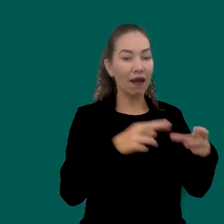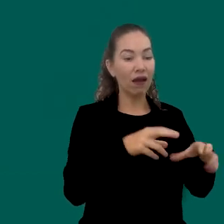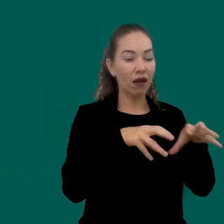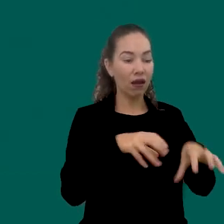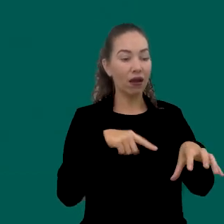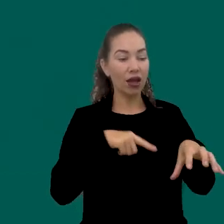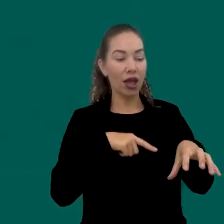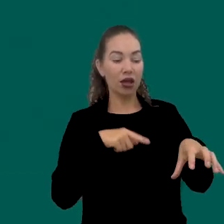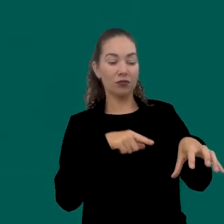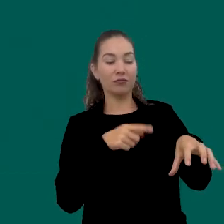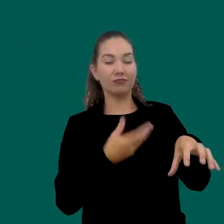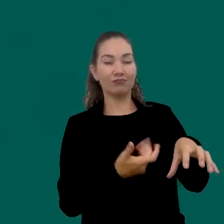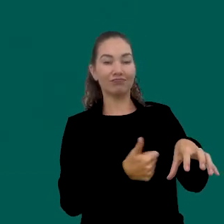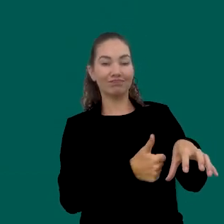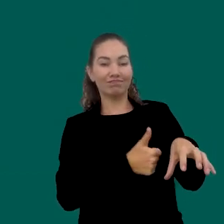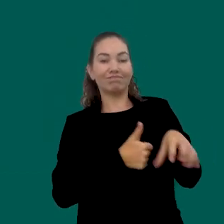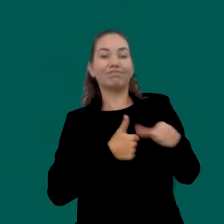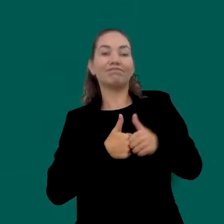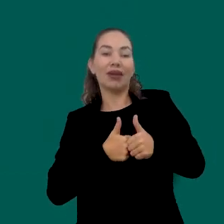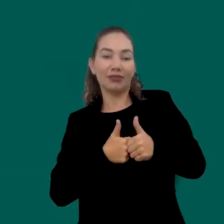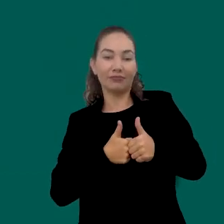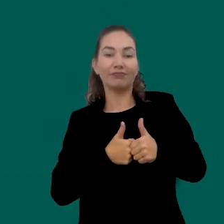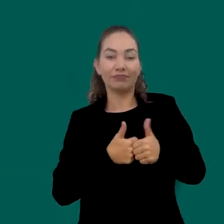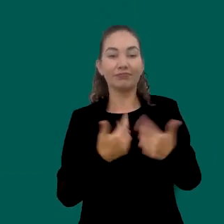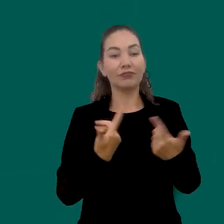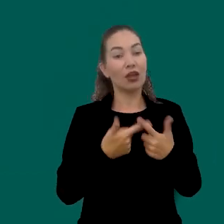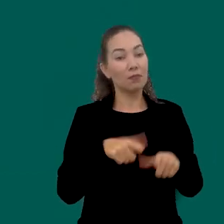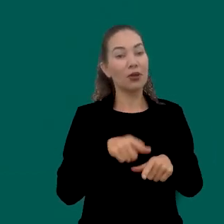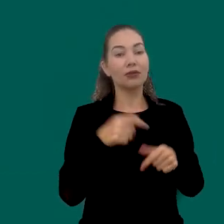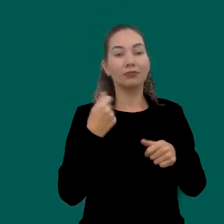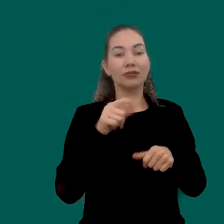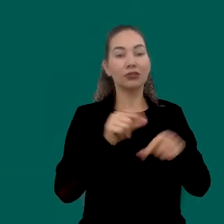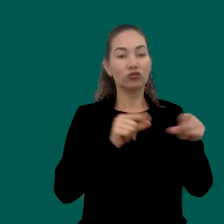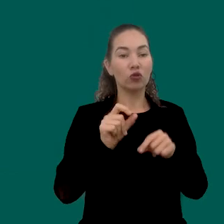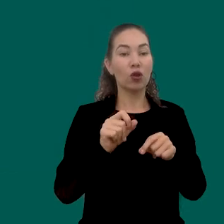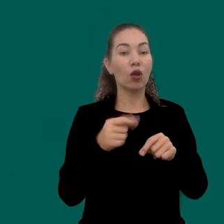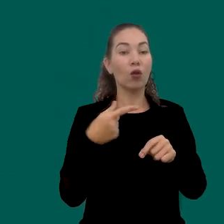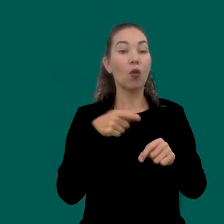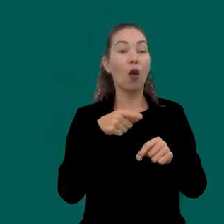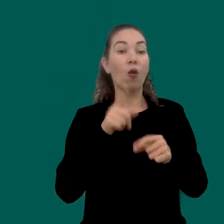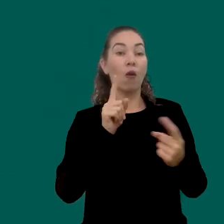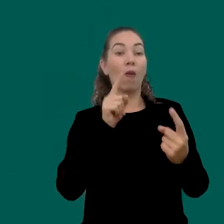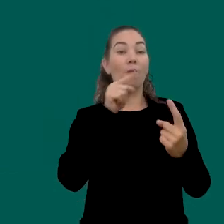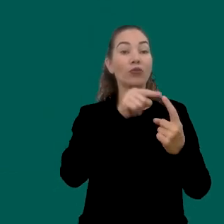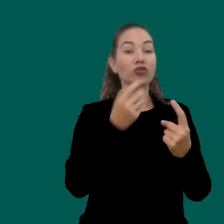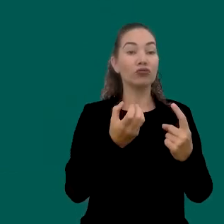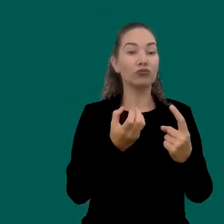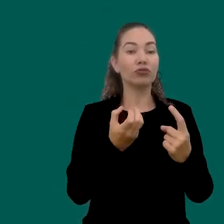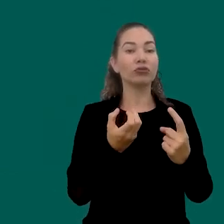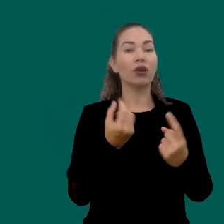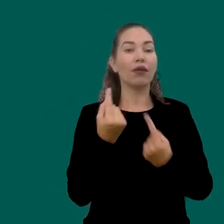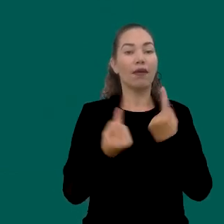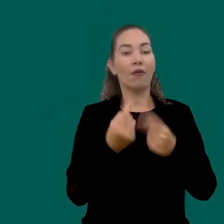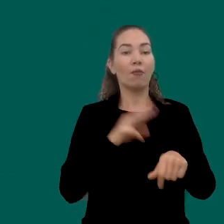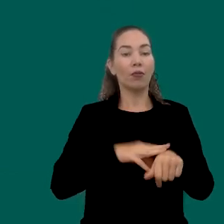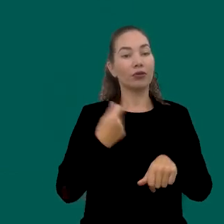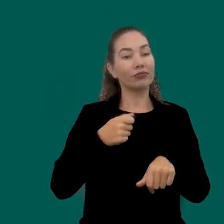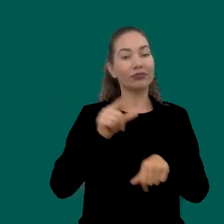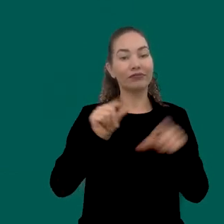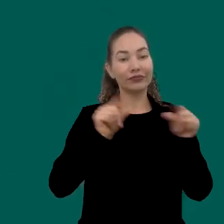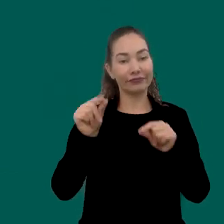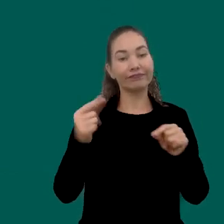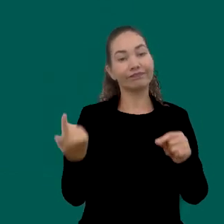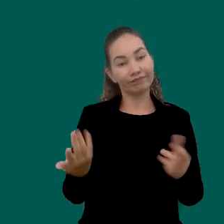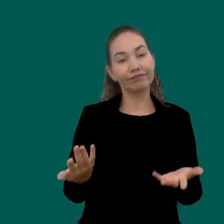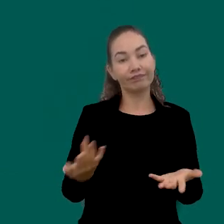e você consegue trazer. Mas você vai ter que escolher, você vai ter que ver qual o tamanho que você quer chegar e, em determinado momento, você vai ter que fazer algumas escolhas,